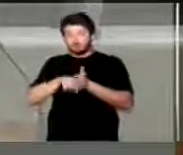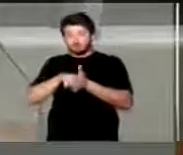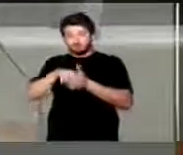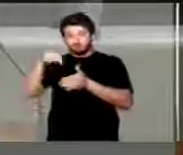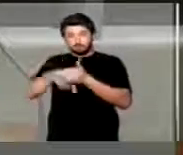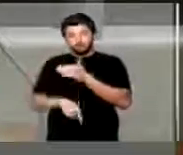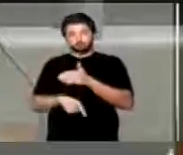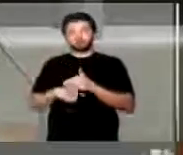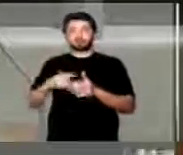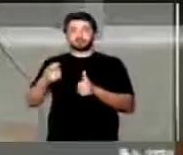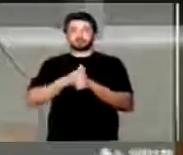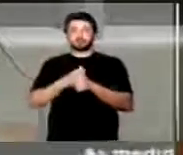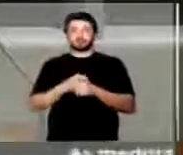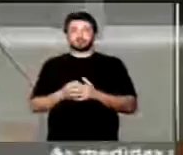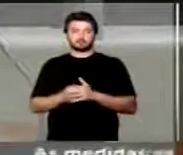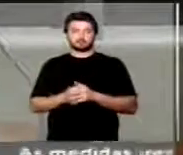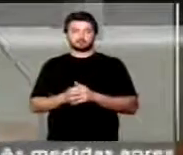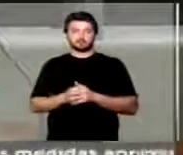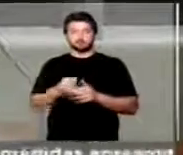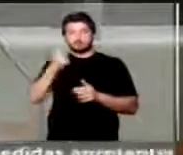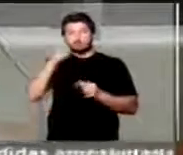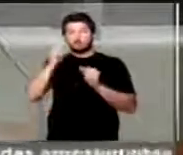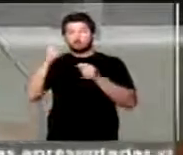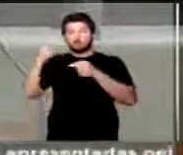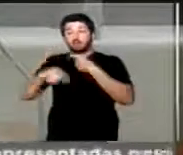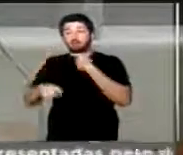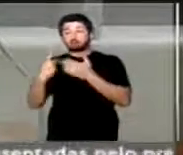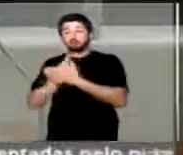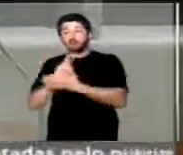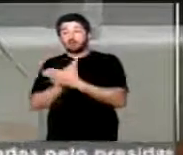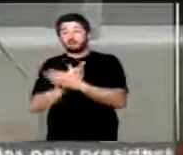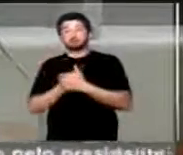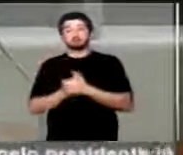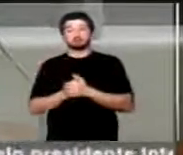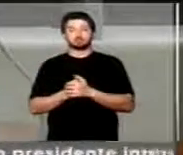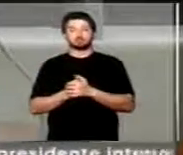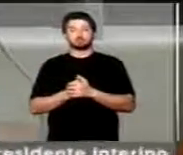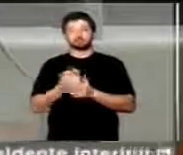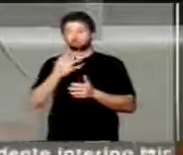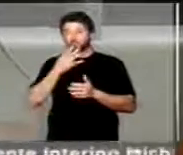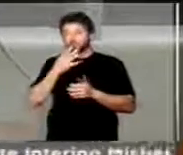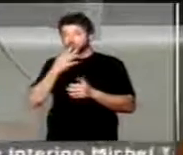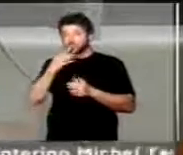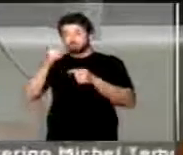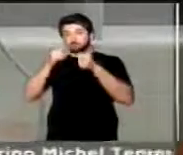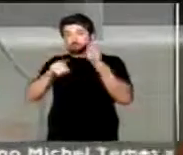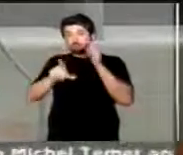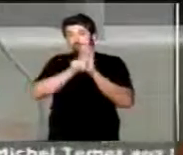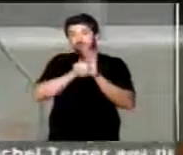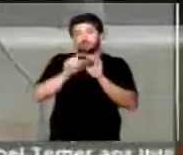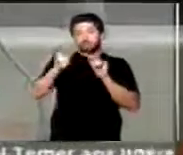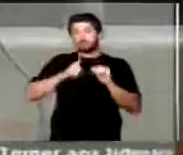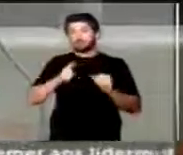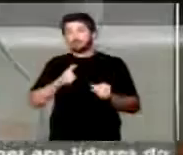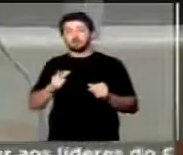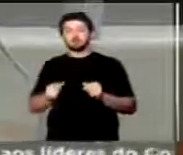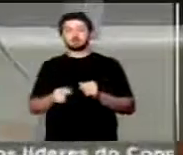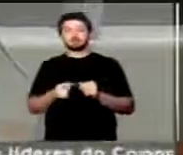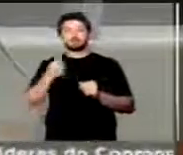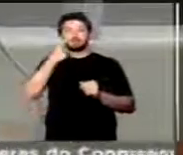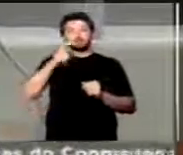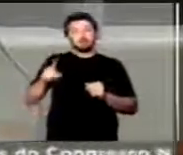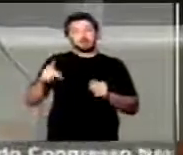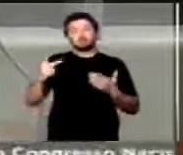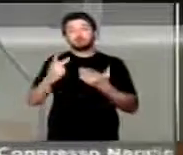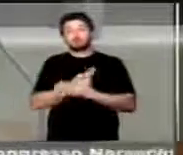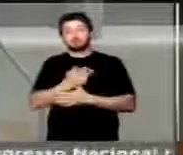dívida, conhecer as suas irregularidades, conhecer as suas ilegalidades, as